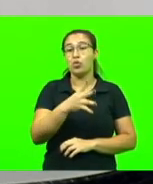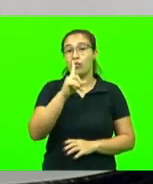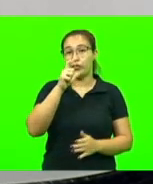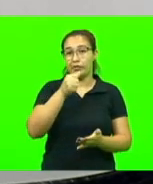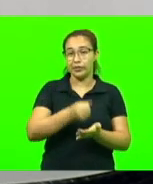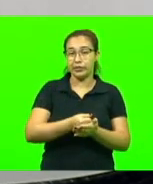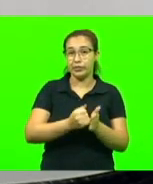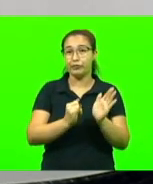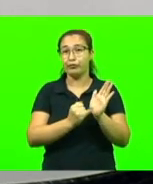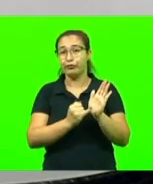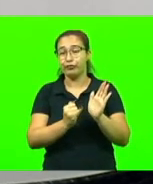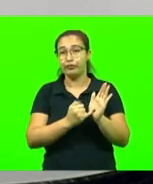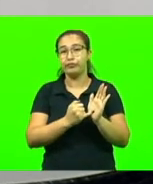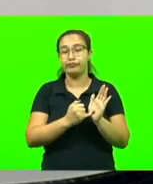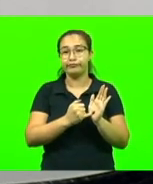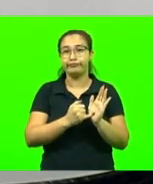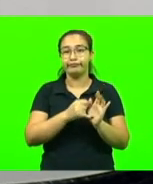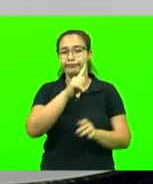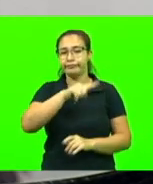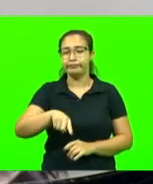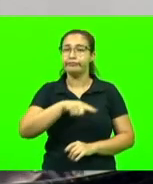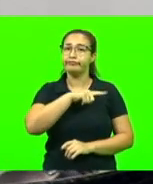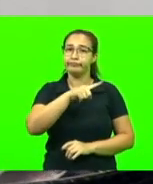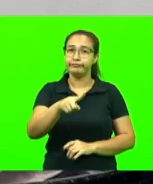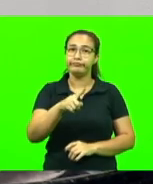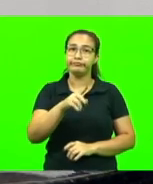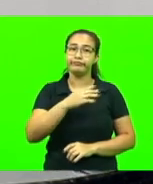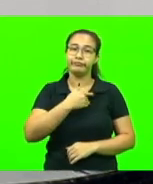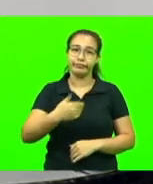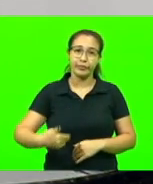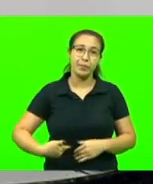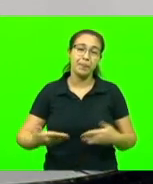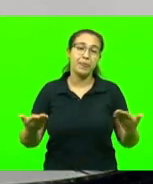e que tiveram veto do governo, e hoje a gente as discutiu